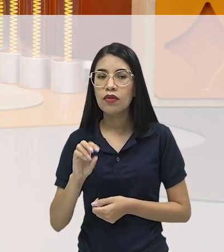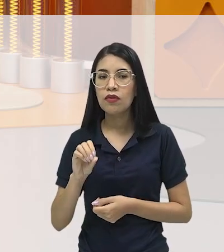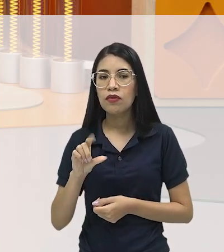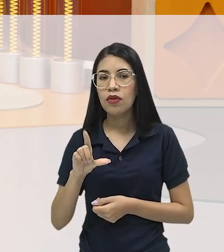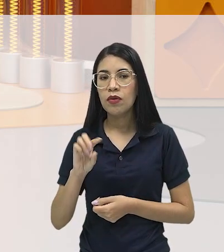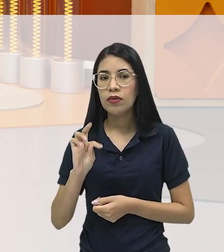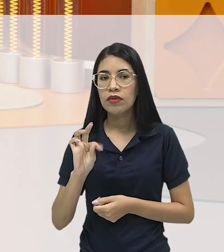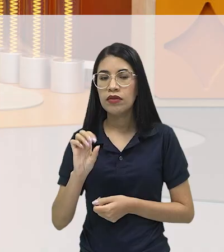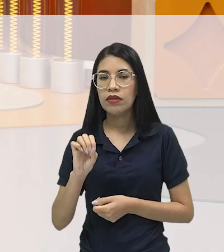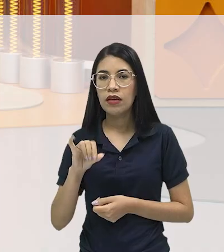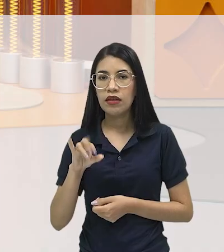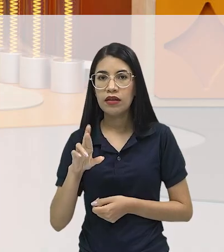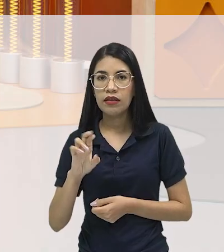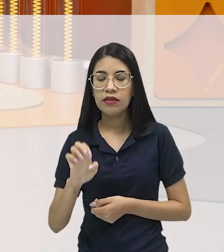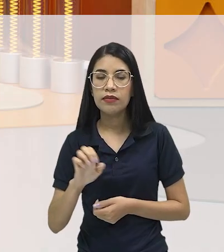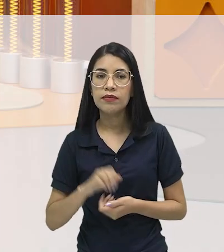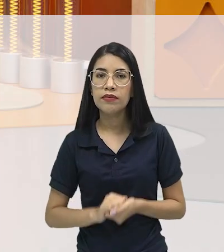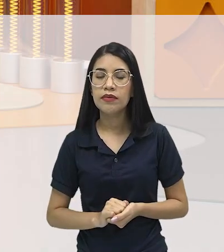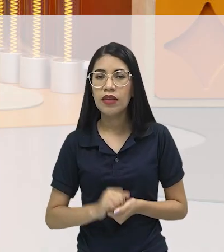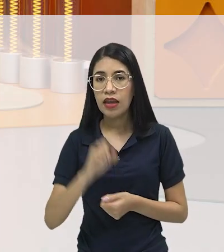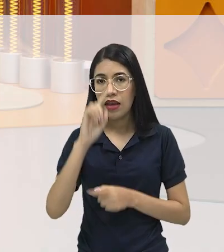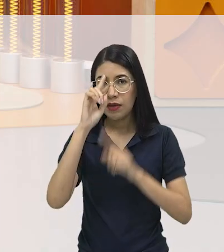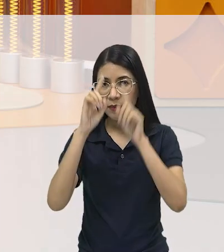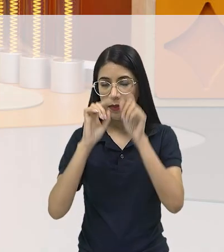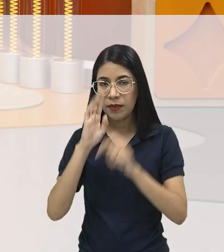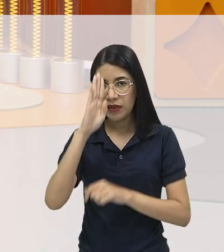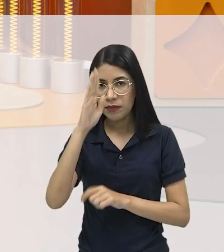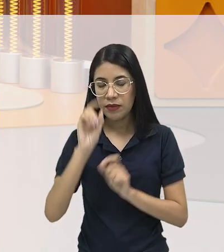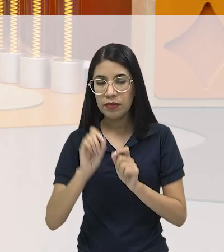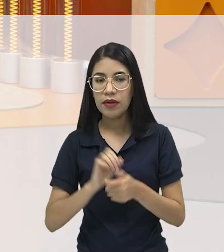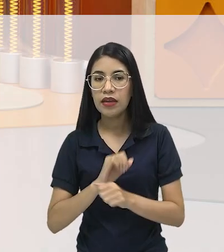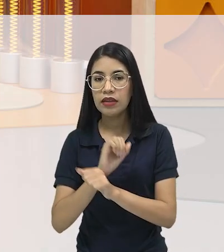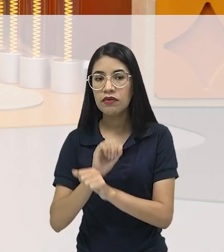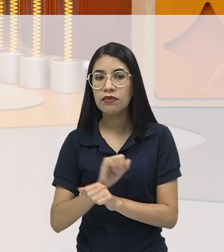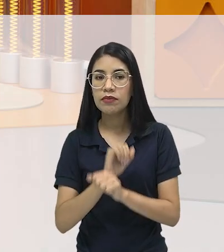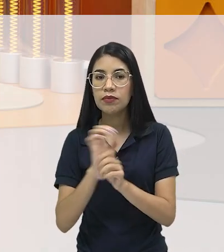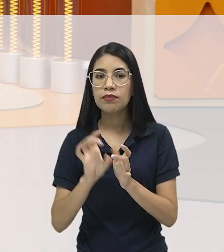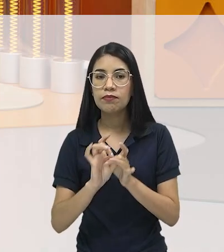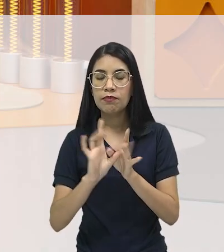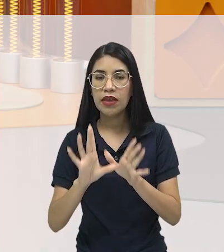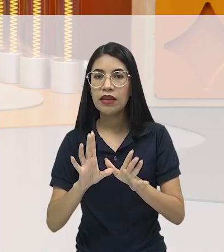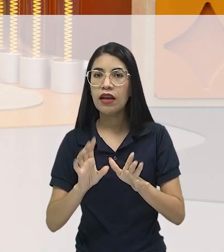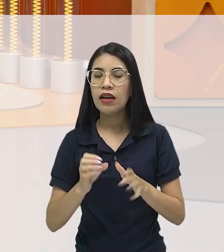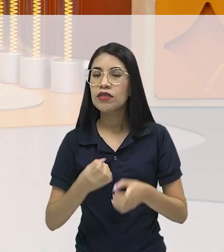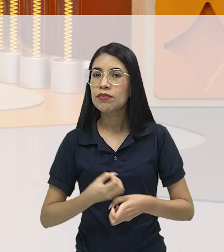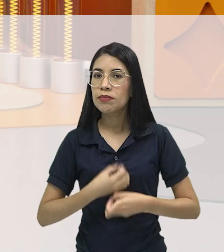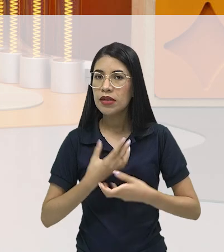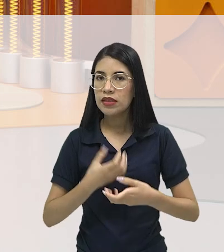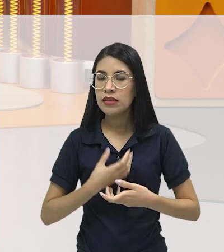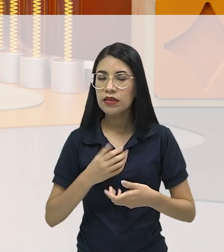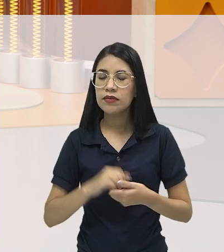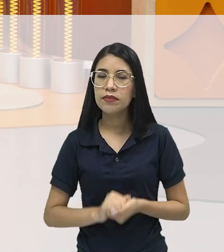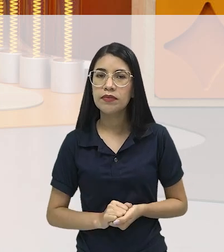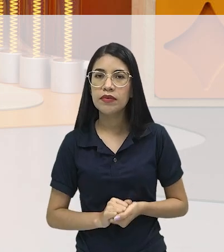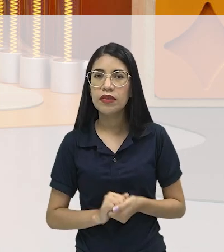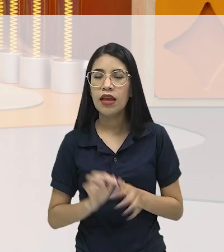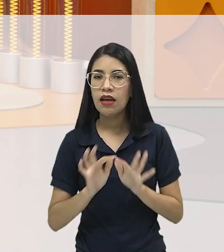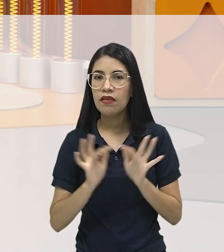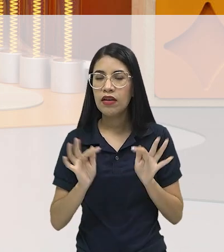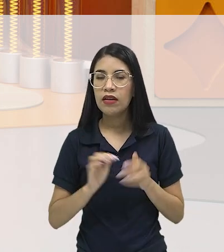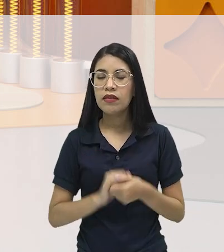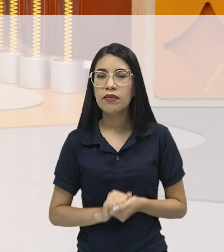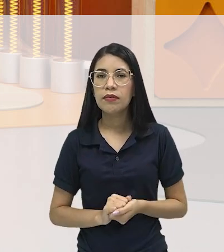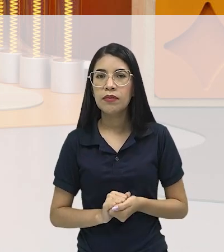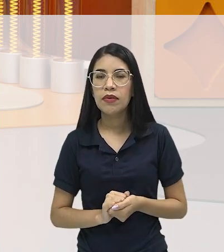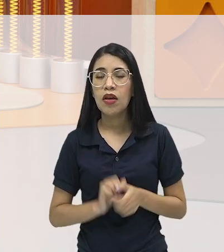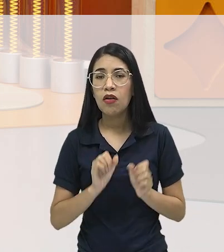o Voltaire, né? E qual é a ideia central do Voltaire? Ele era defensor da liberdade de expressão, né? Já ouviu aquela frase? Posso